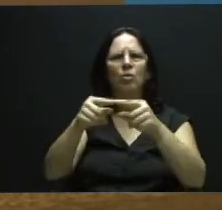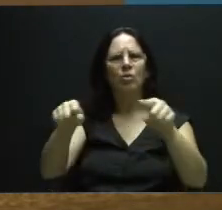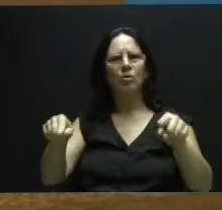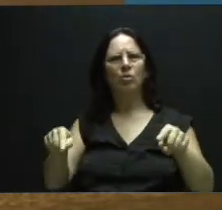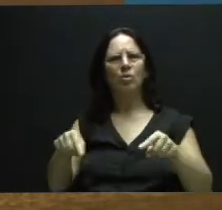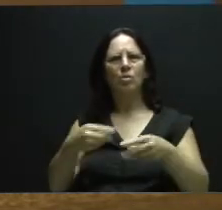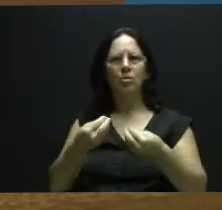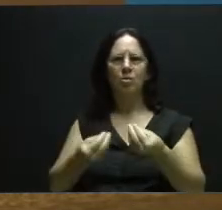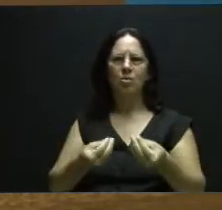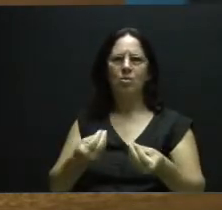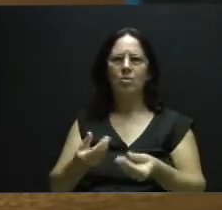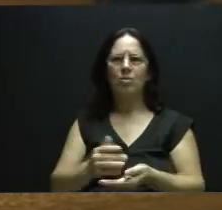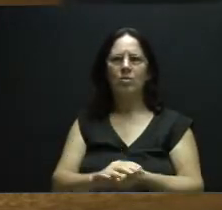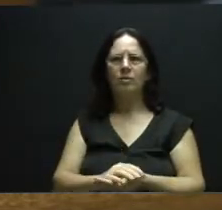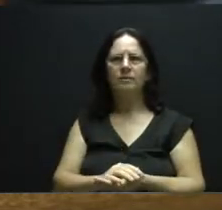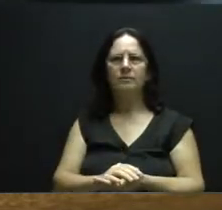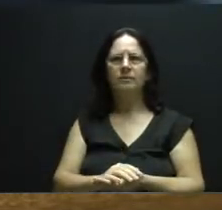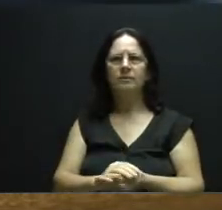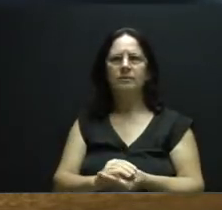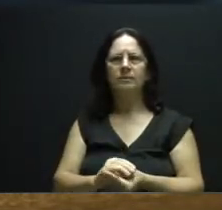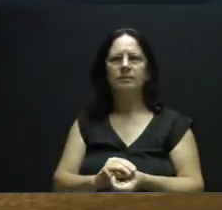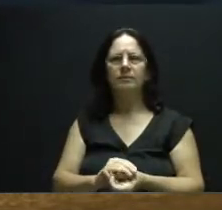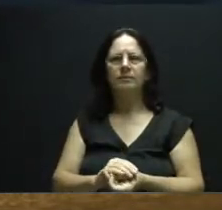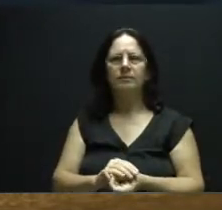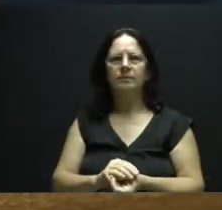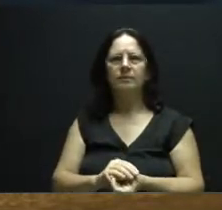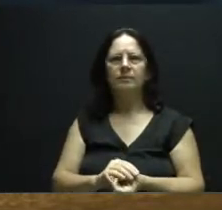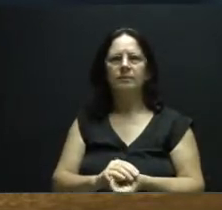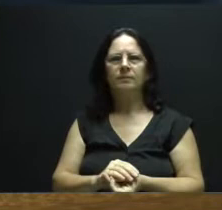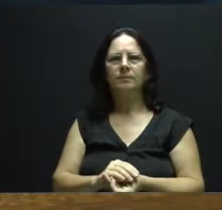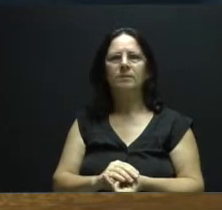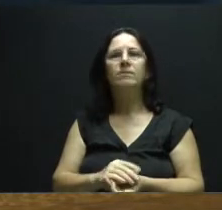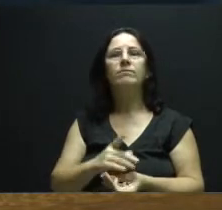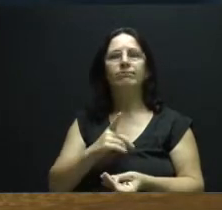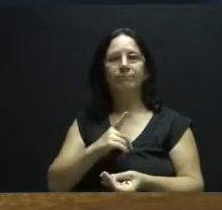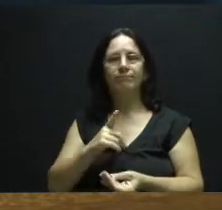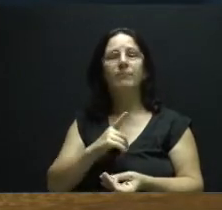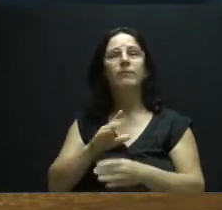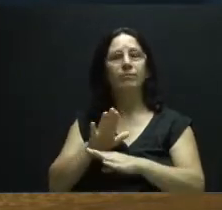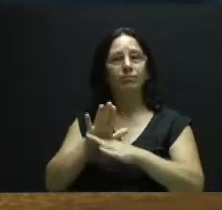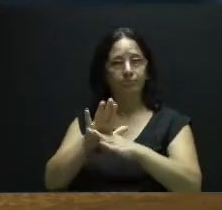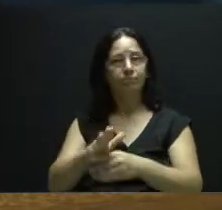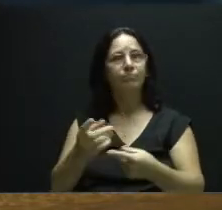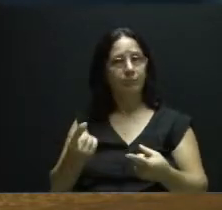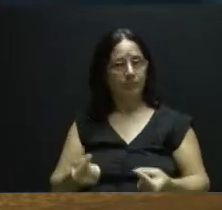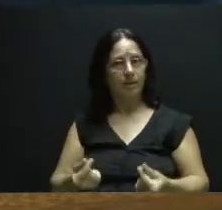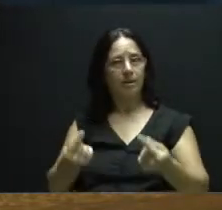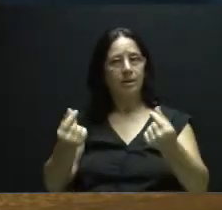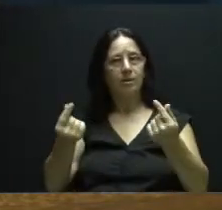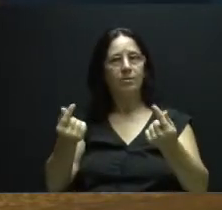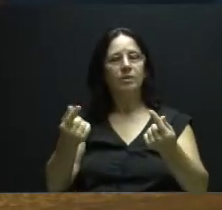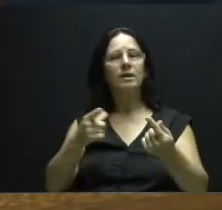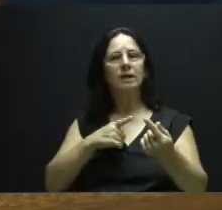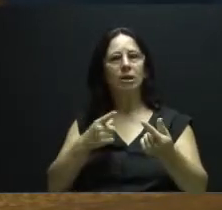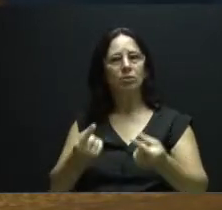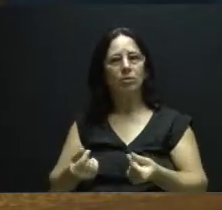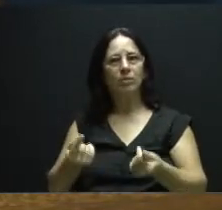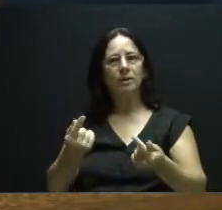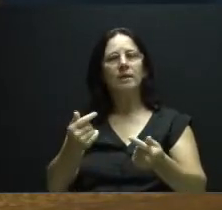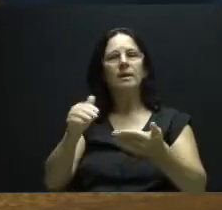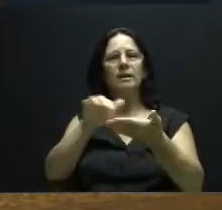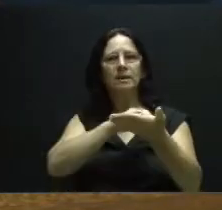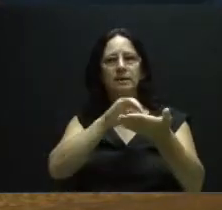e pior de tudo o vereador rodrigo tem recurso temos uma alta de preço onde a